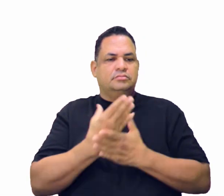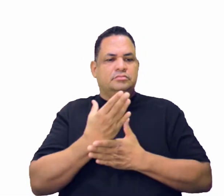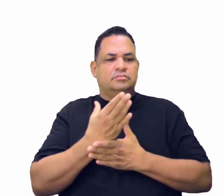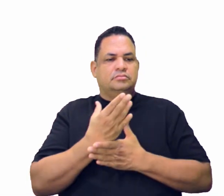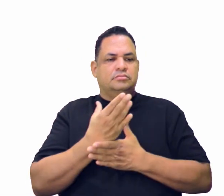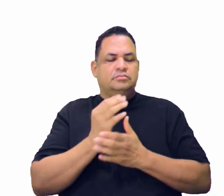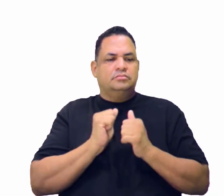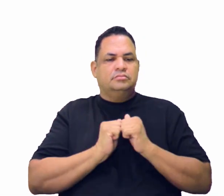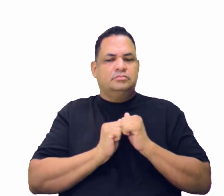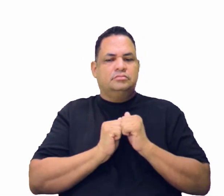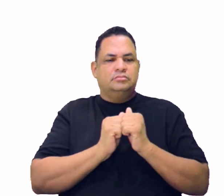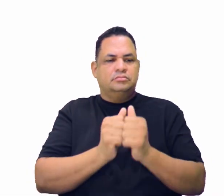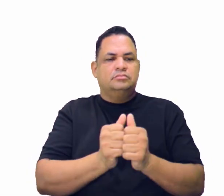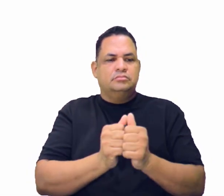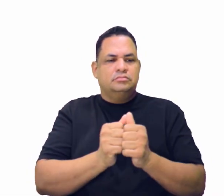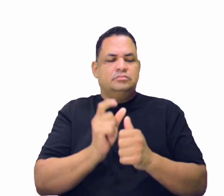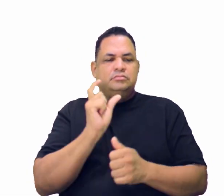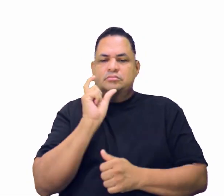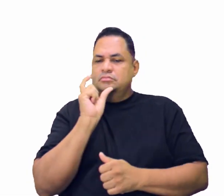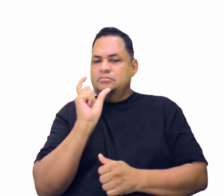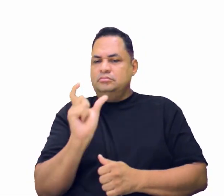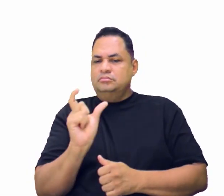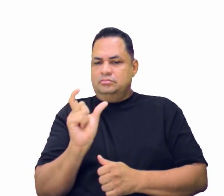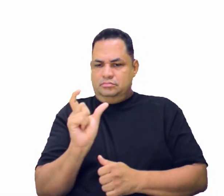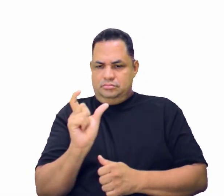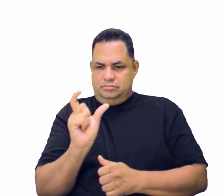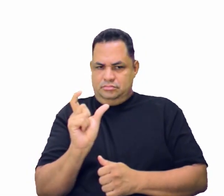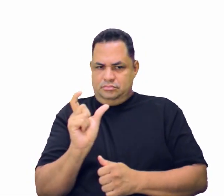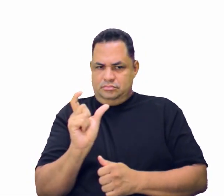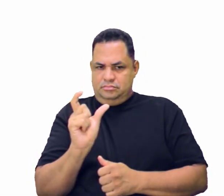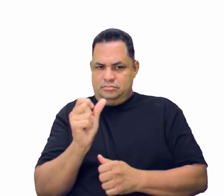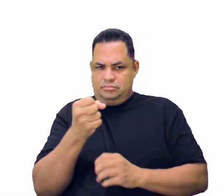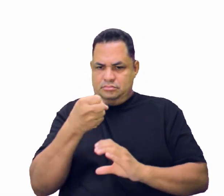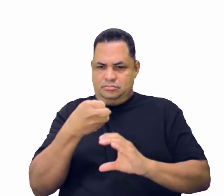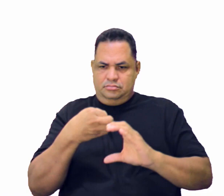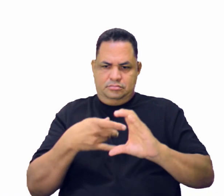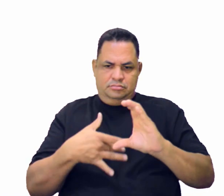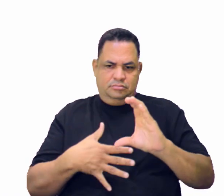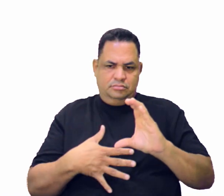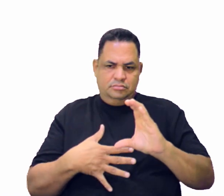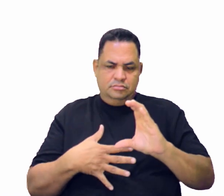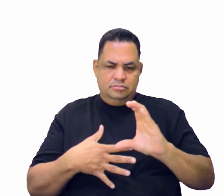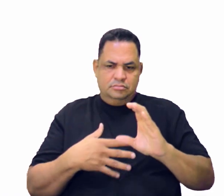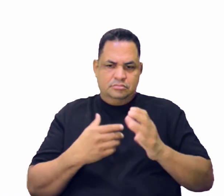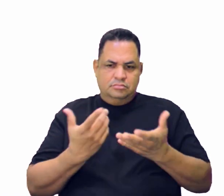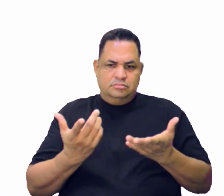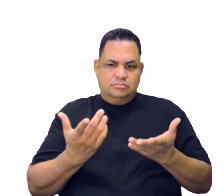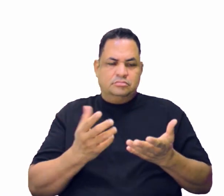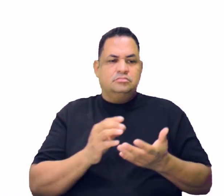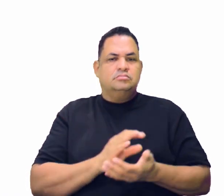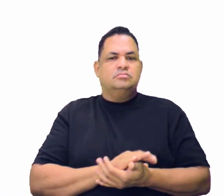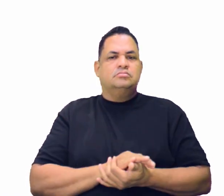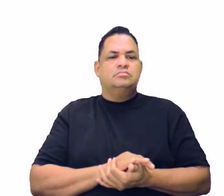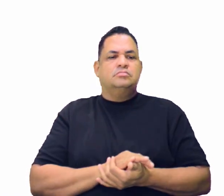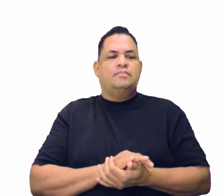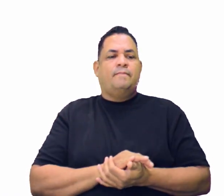apareceu acompanhado de uma palavra que está caracterizando ou